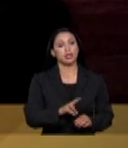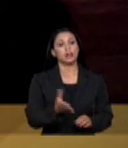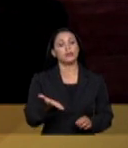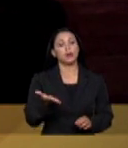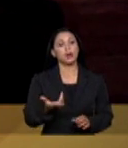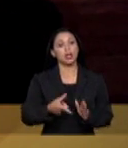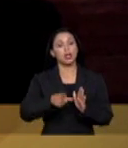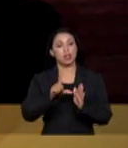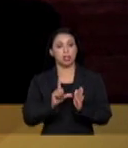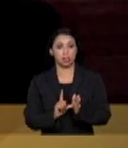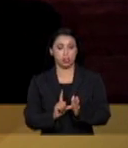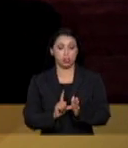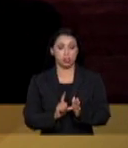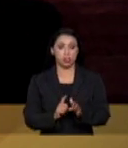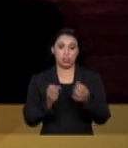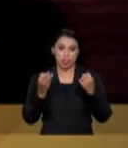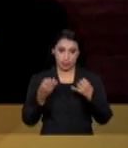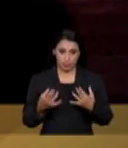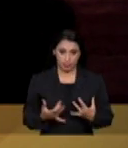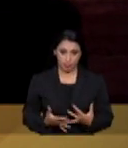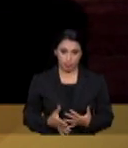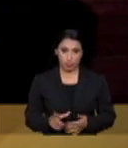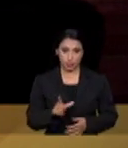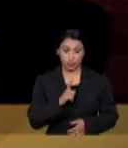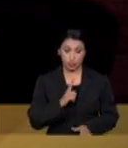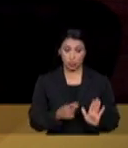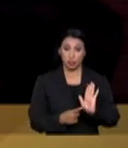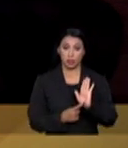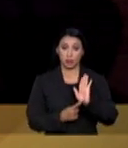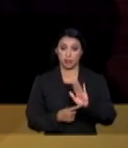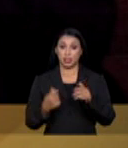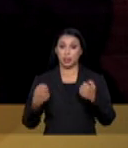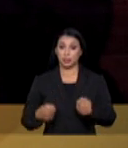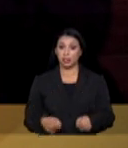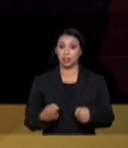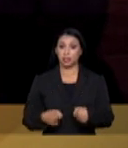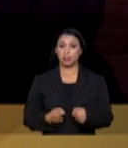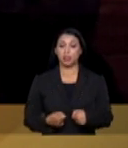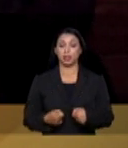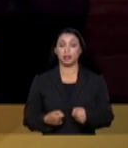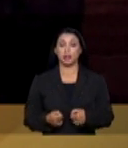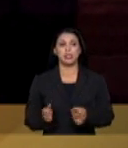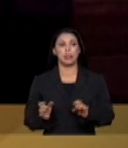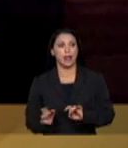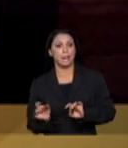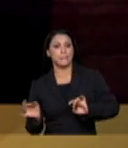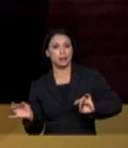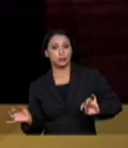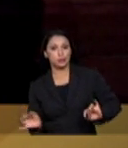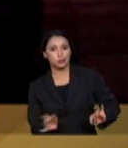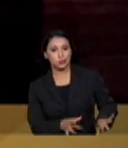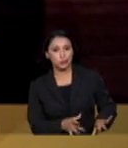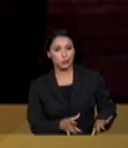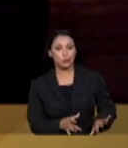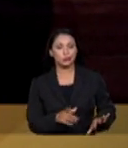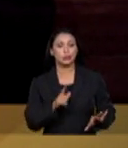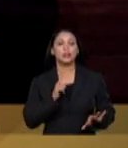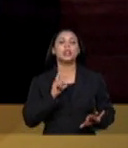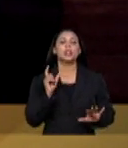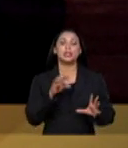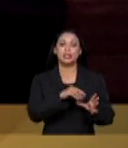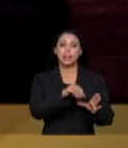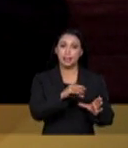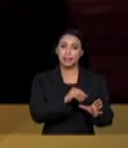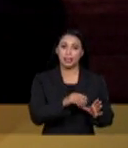é a situação que faz para dizer que é preciso que esse abandono revista de um caráter